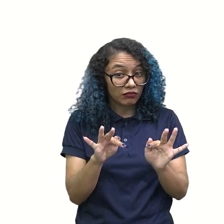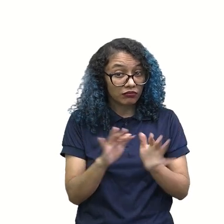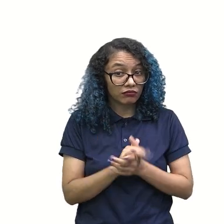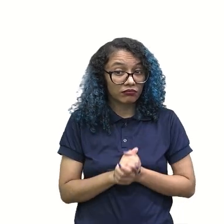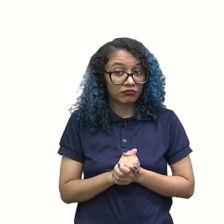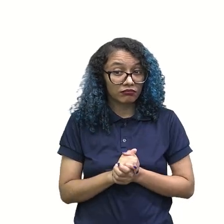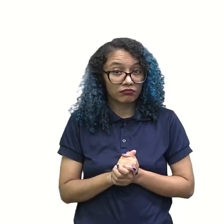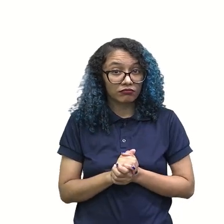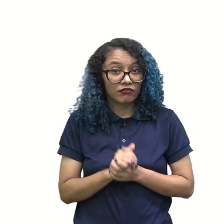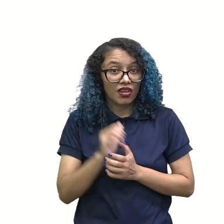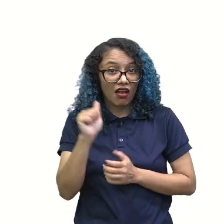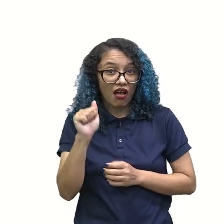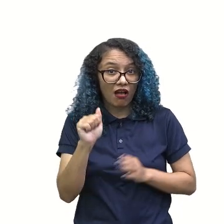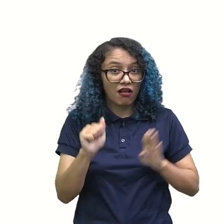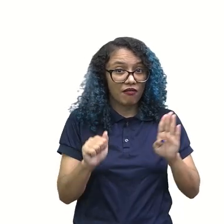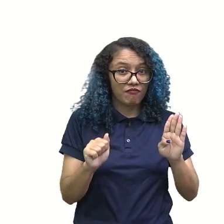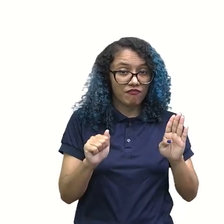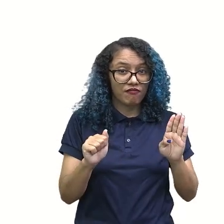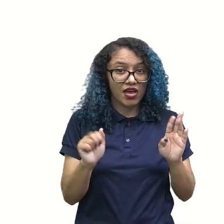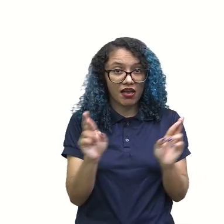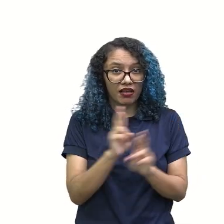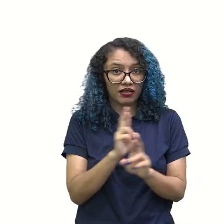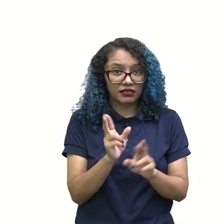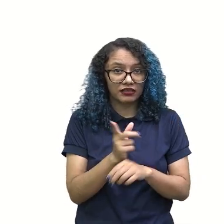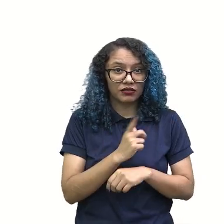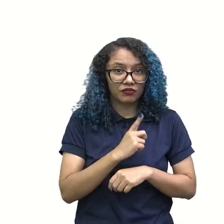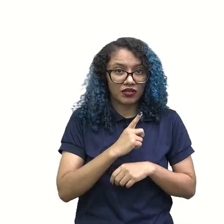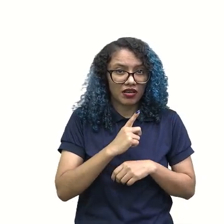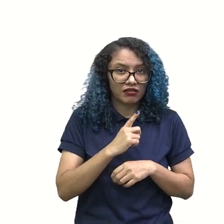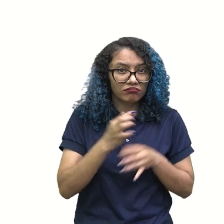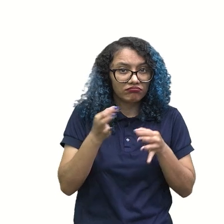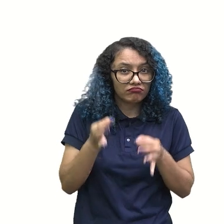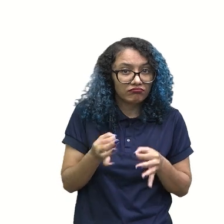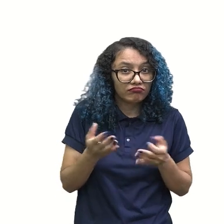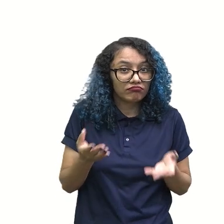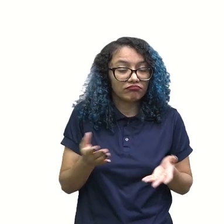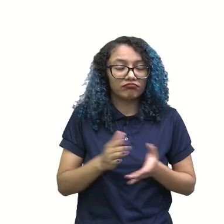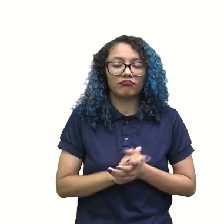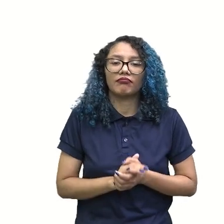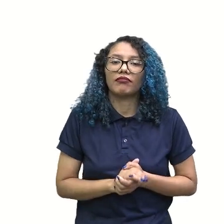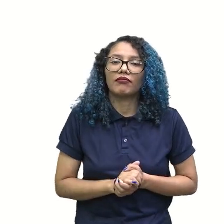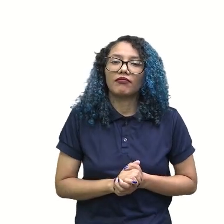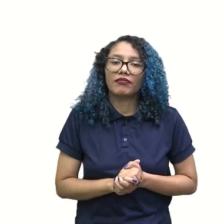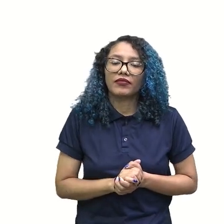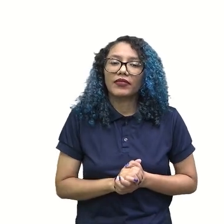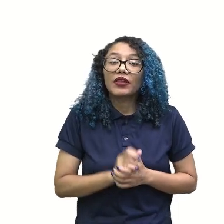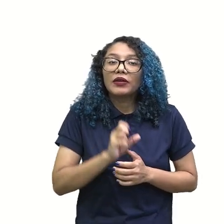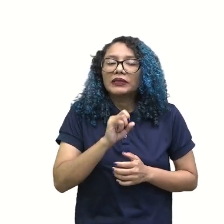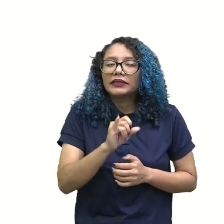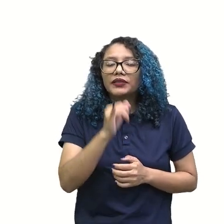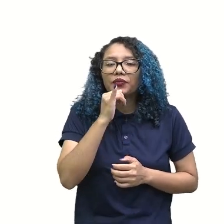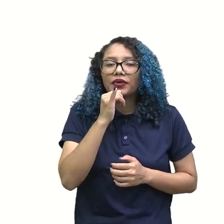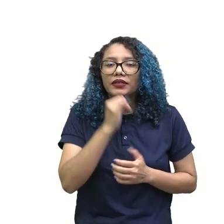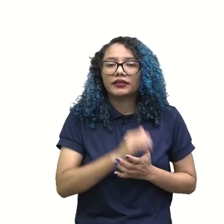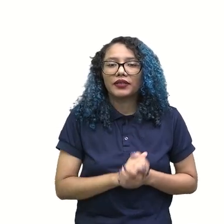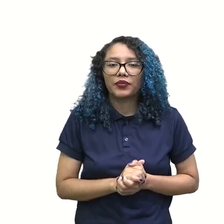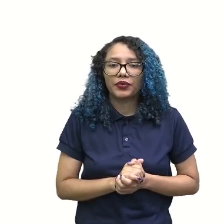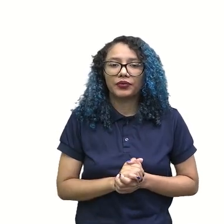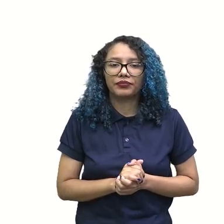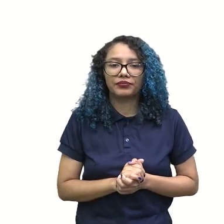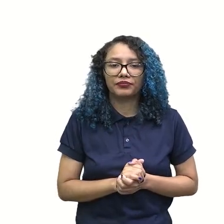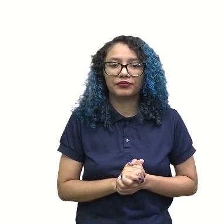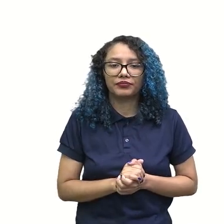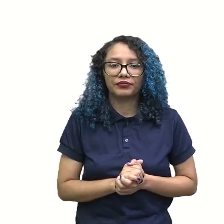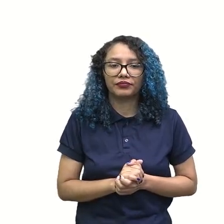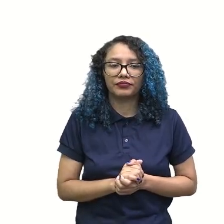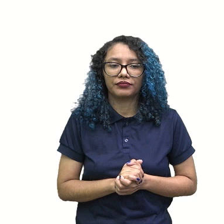B? Vamos analisar aí para sinalizar se é ou não. Primeiro, todas as vezes que você se deparar com diagramas